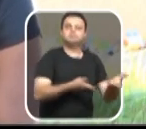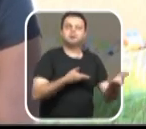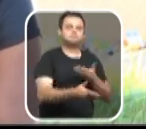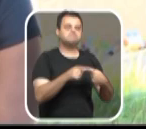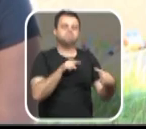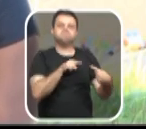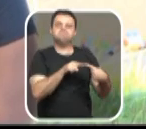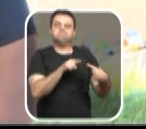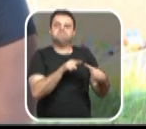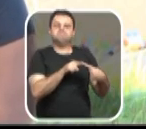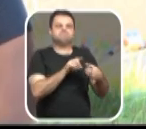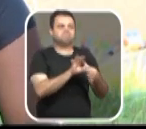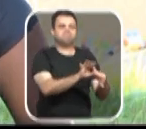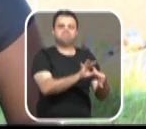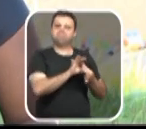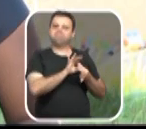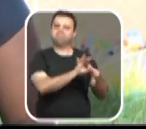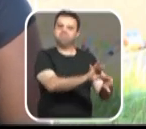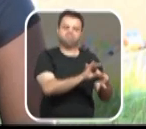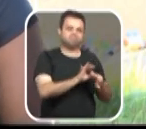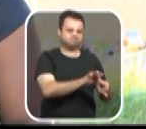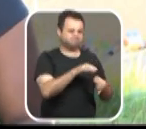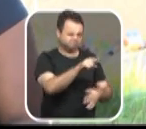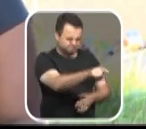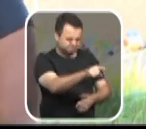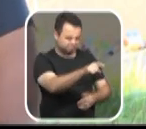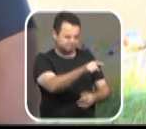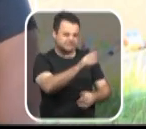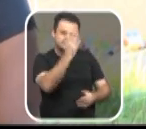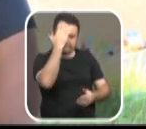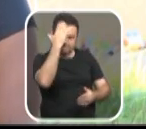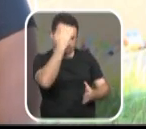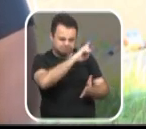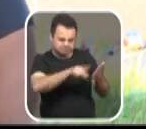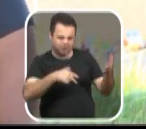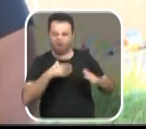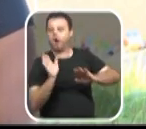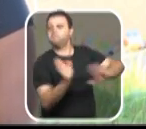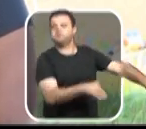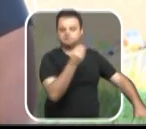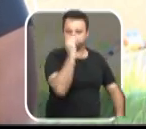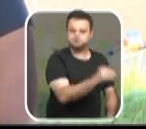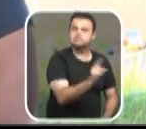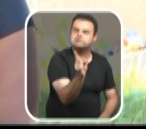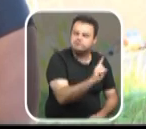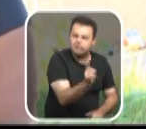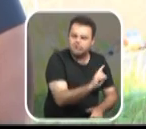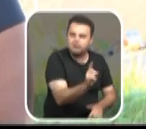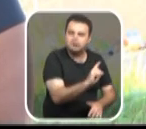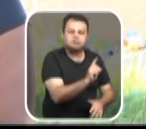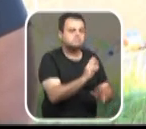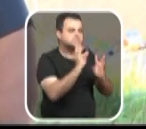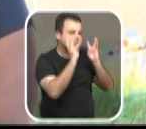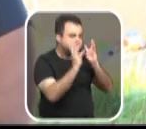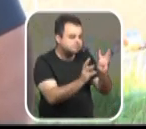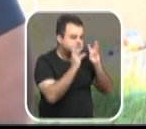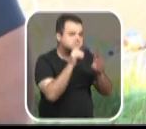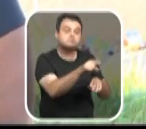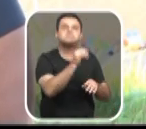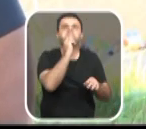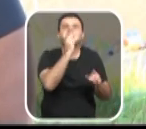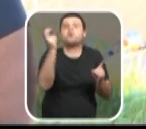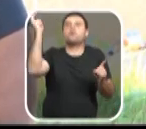que eu leve em consideração o que a criança traz. Então, se a gente pensar numa criança que tenha uma cultura, por